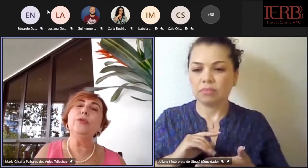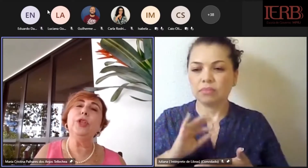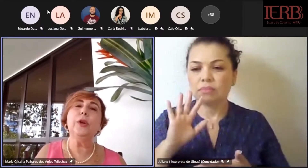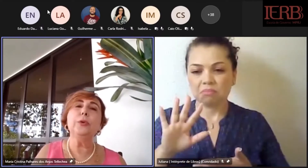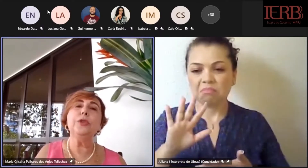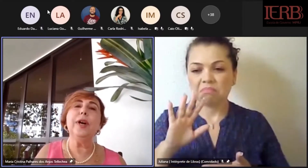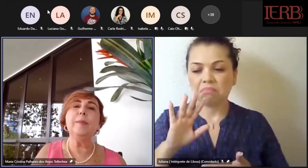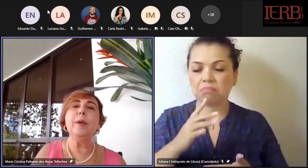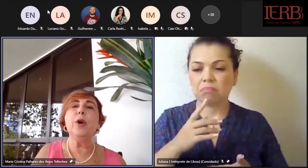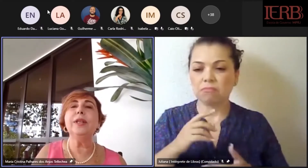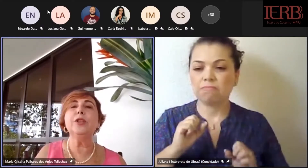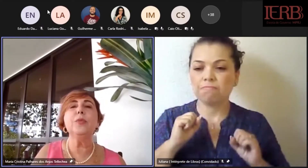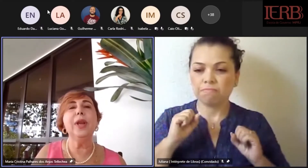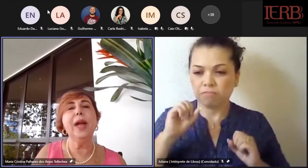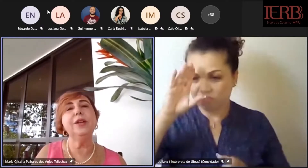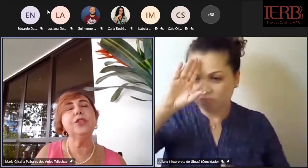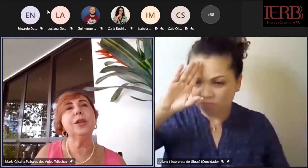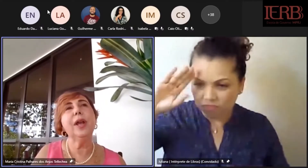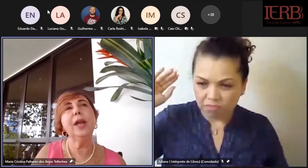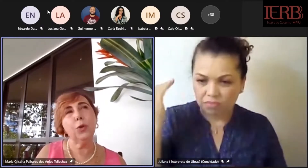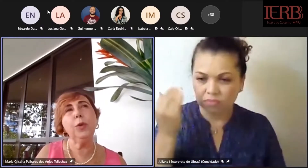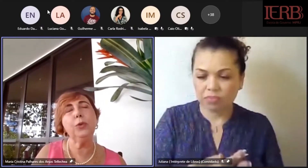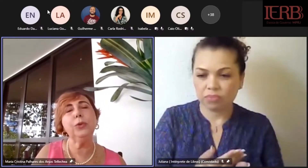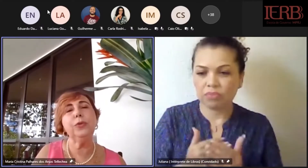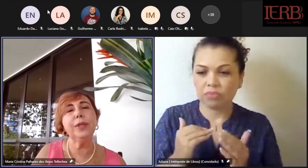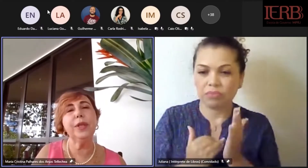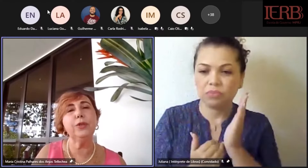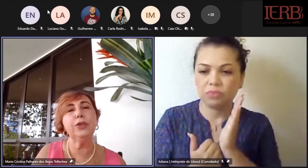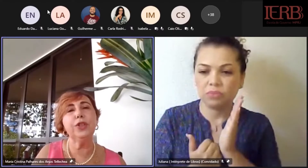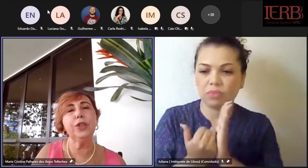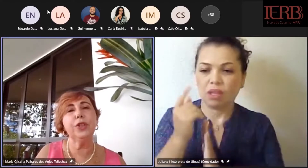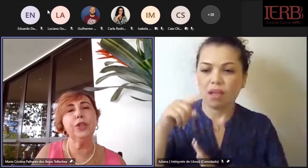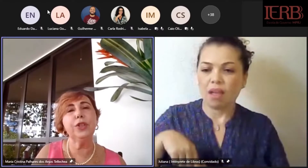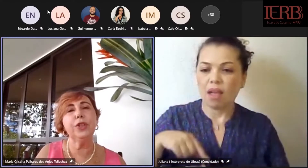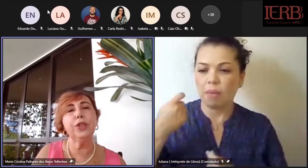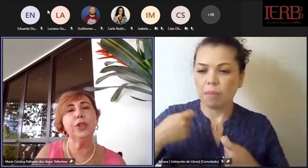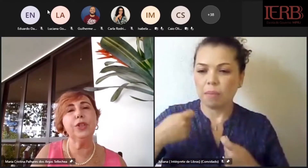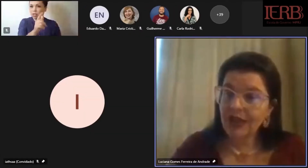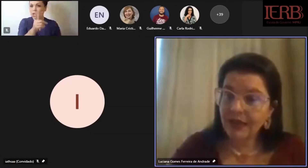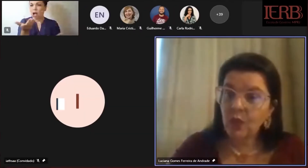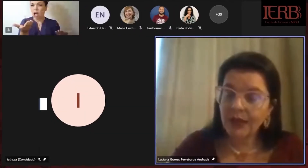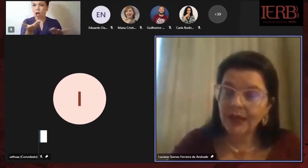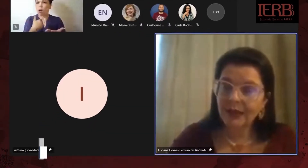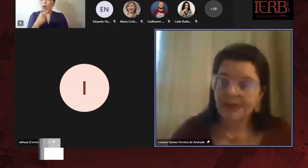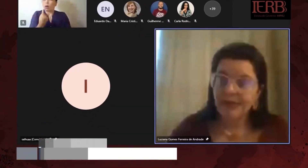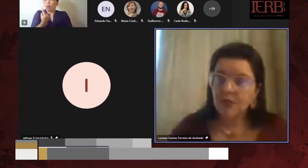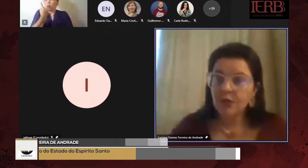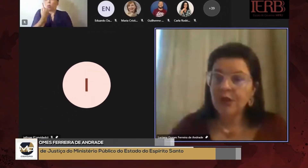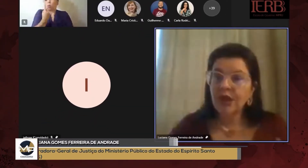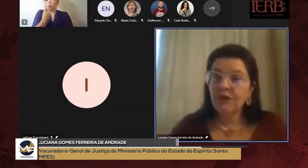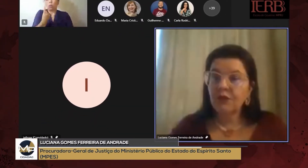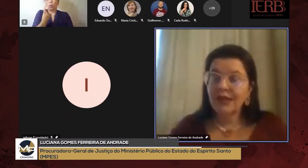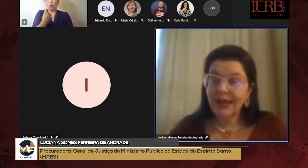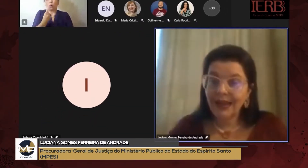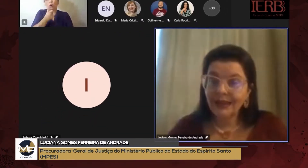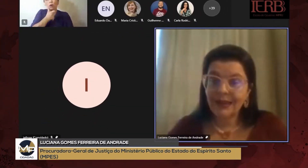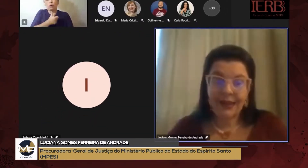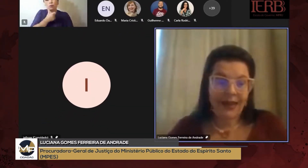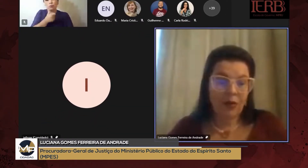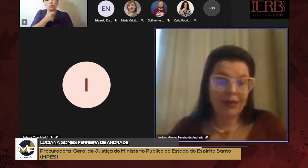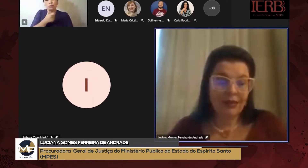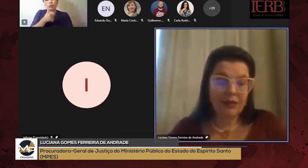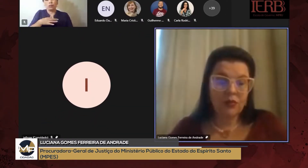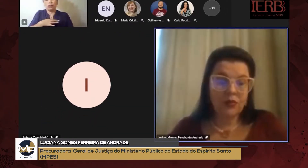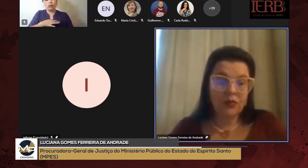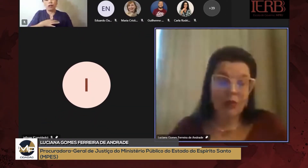convicção de que cultivar a memória das mulheres é, sobretudo, fazer justiça. Fui candidata única em dezembro e fui